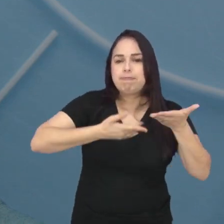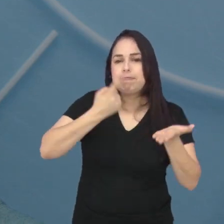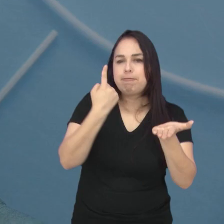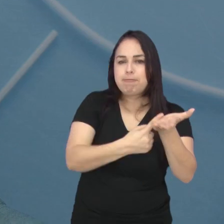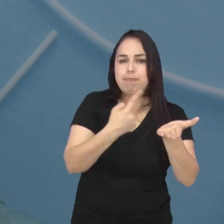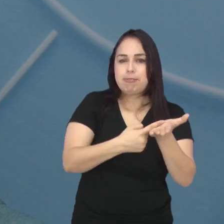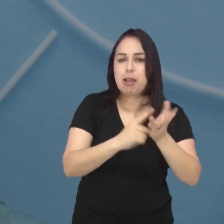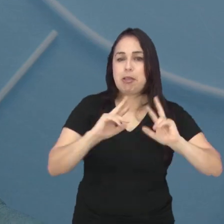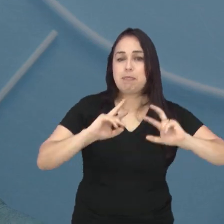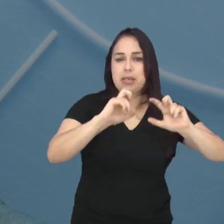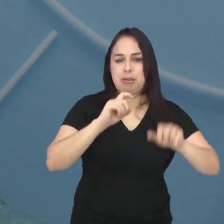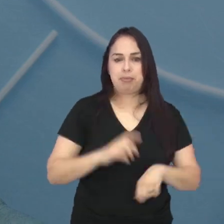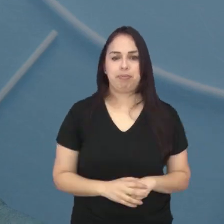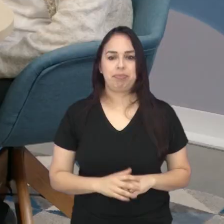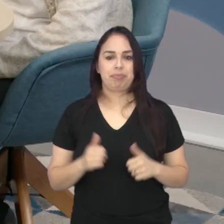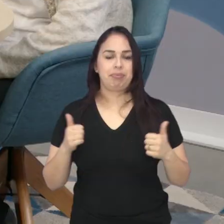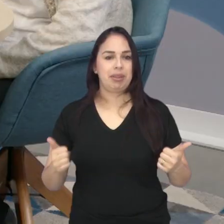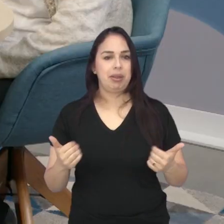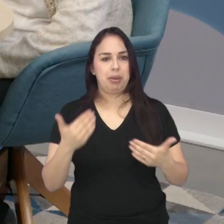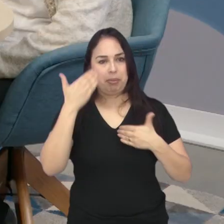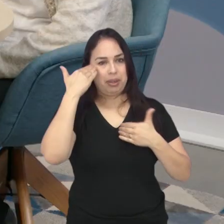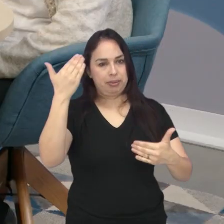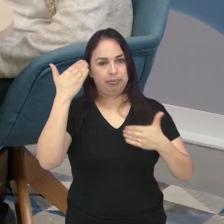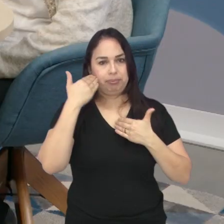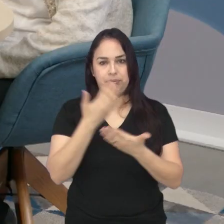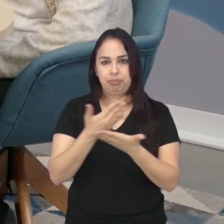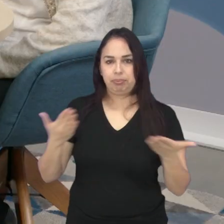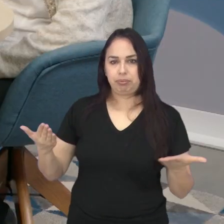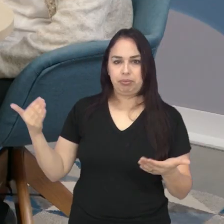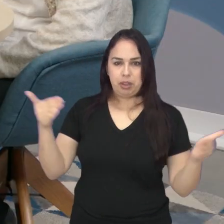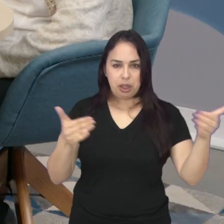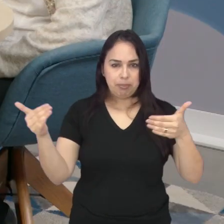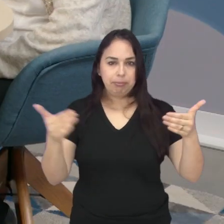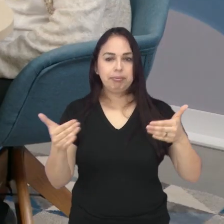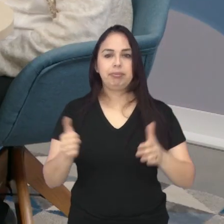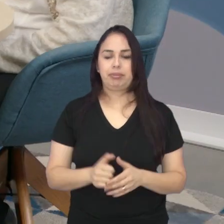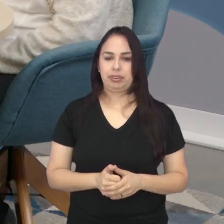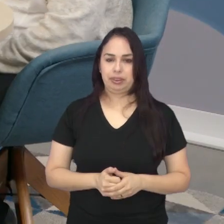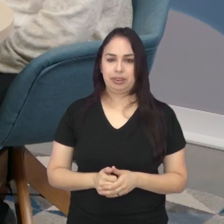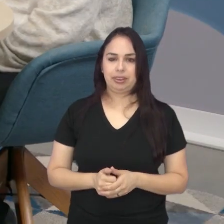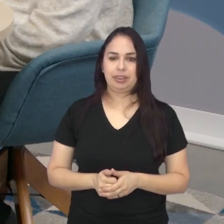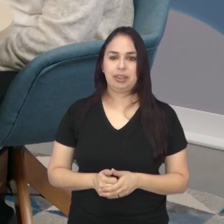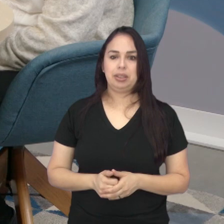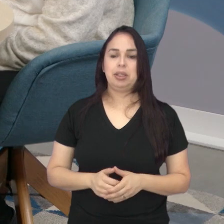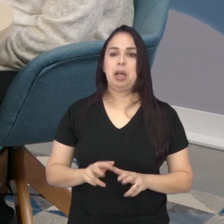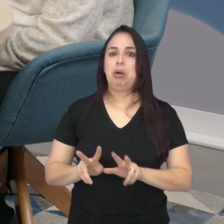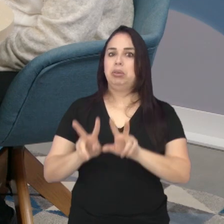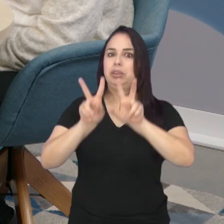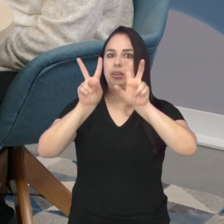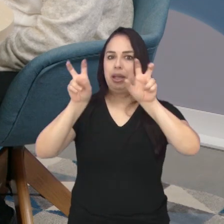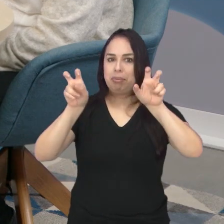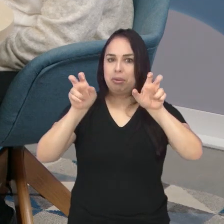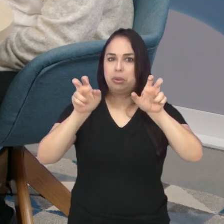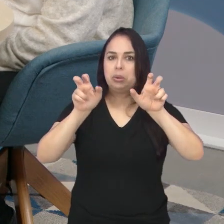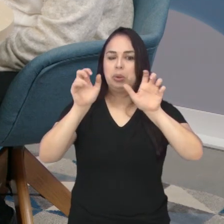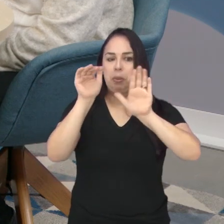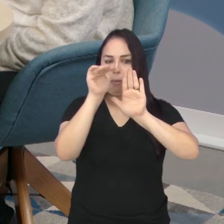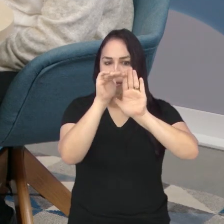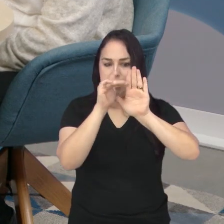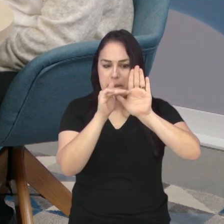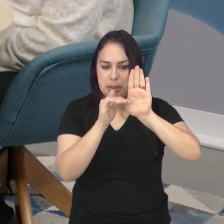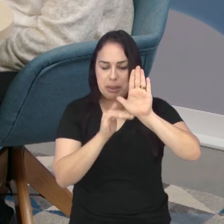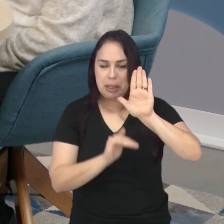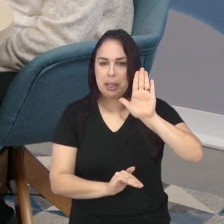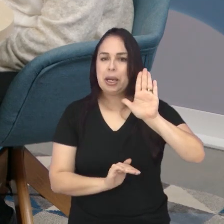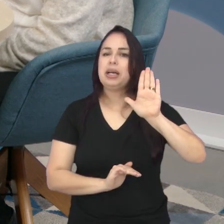poder enxergar. Tá joia, meninas. Muito obrigada pela participação de vocês. É um Obrigada. tema bem amplo e importante, né?